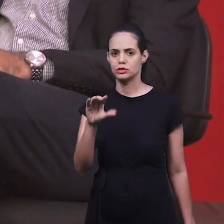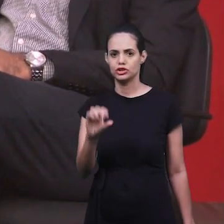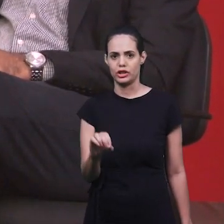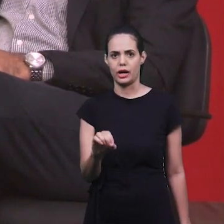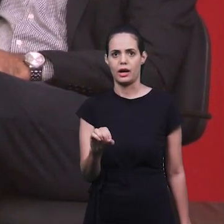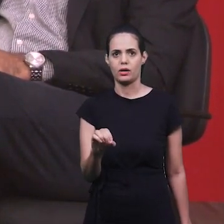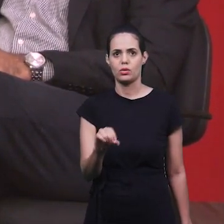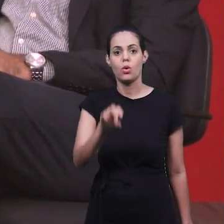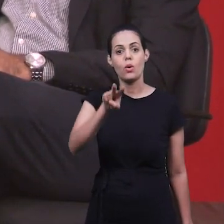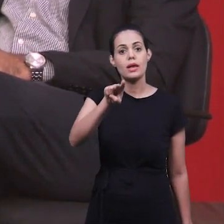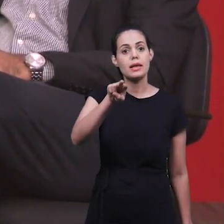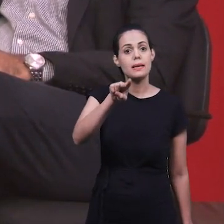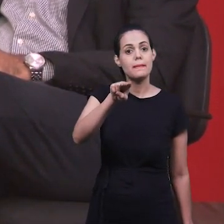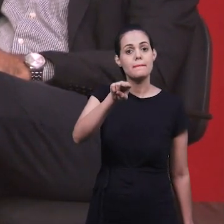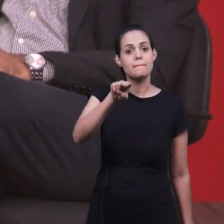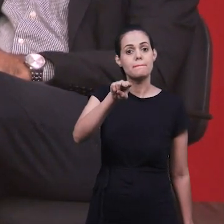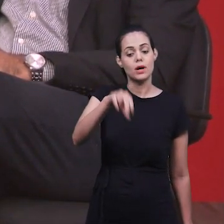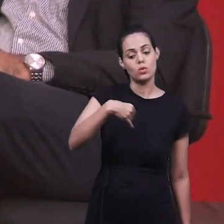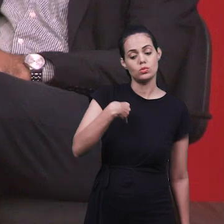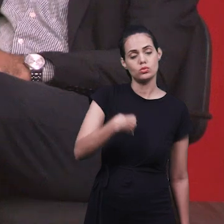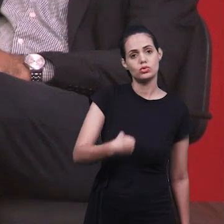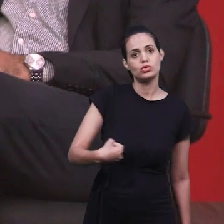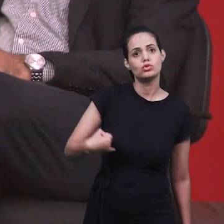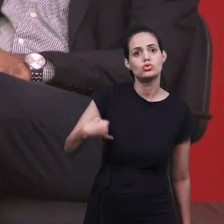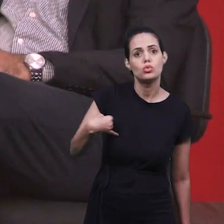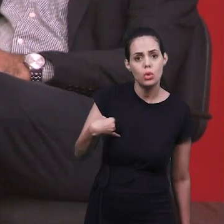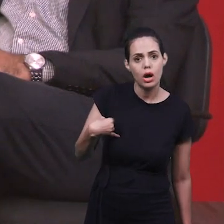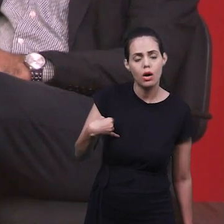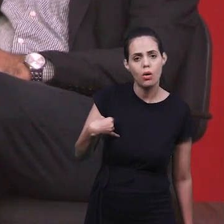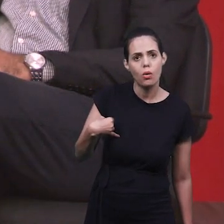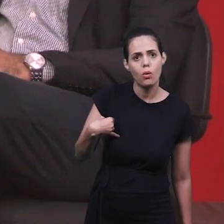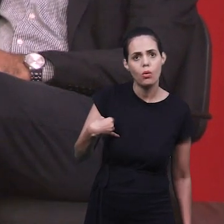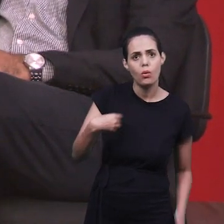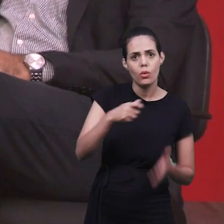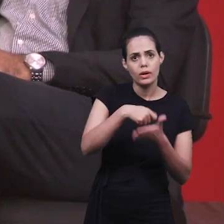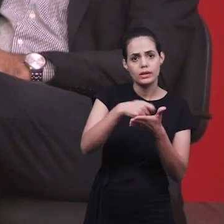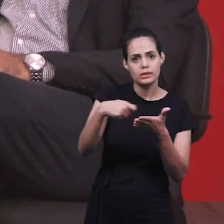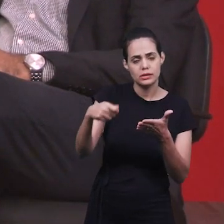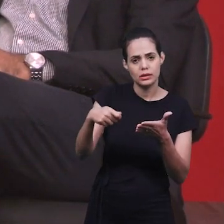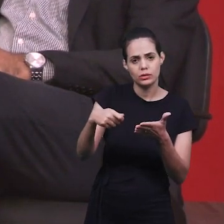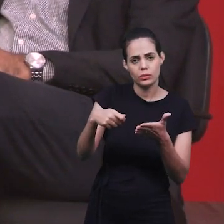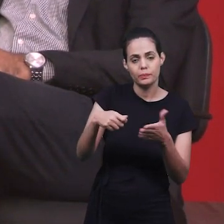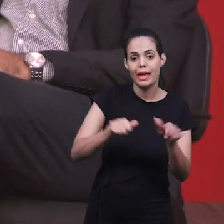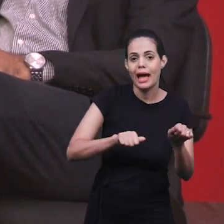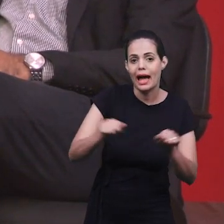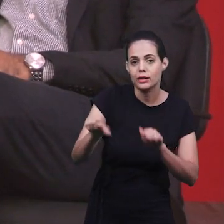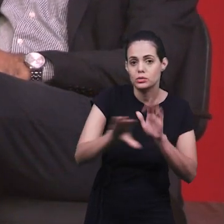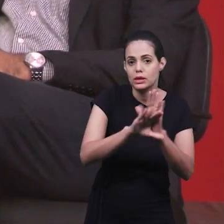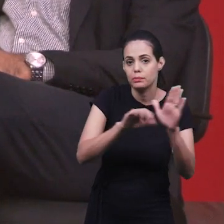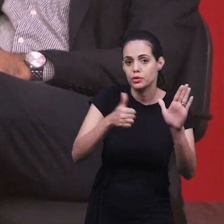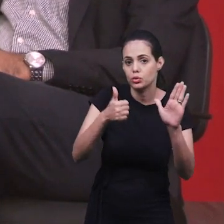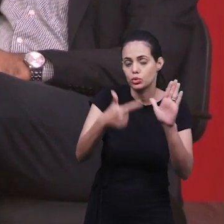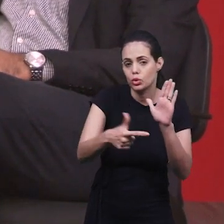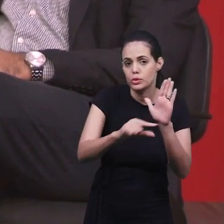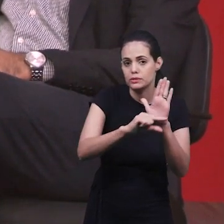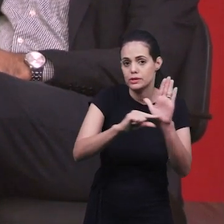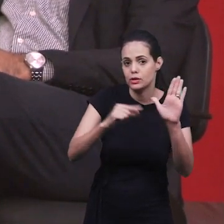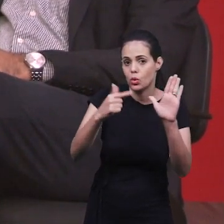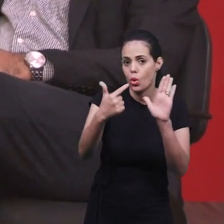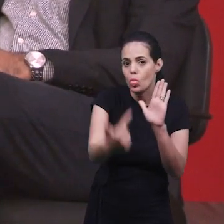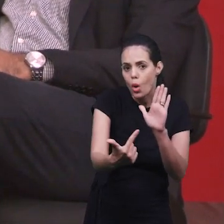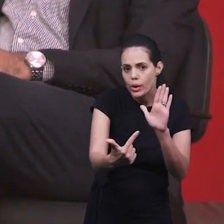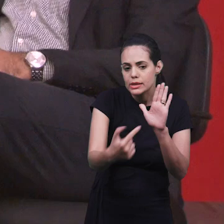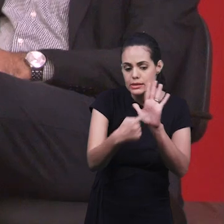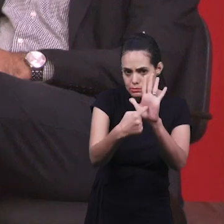imperador, matou Tiago, irmão de João. Está literalmente aqui na Bíblia, Atos